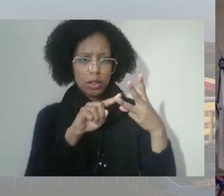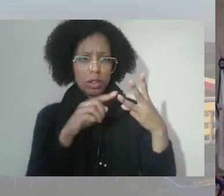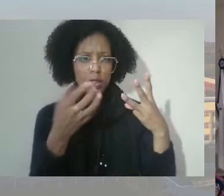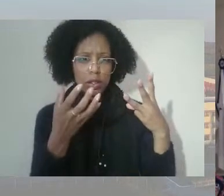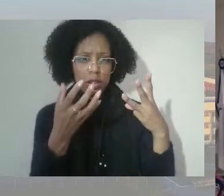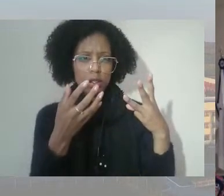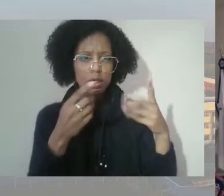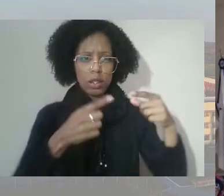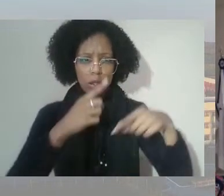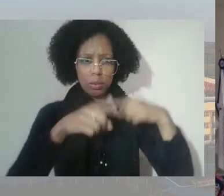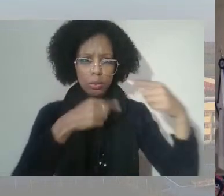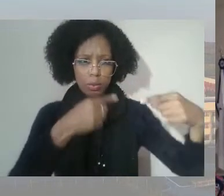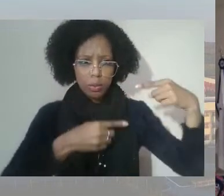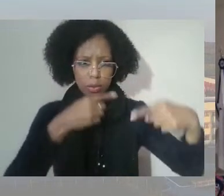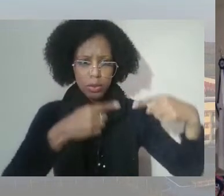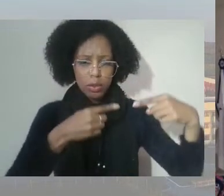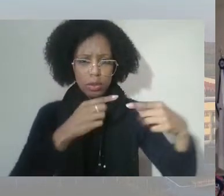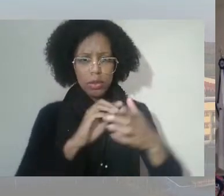discutir.